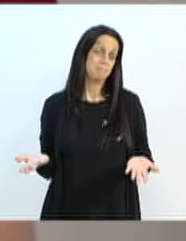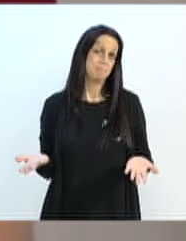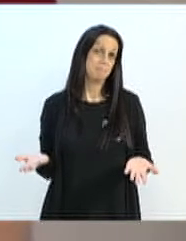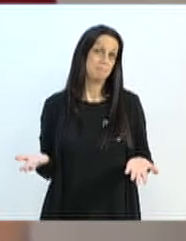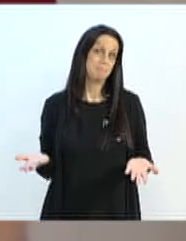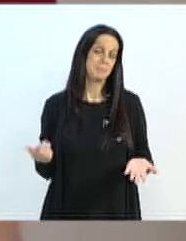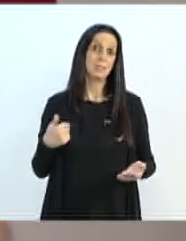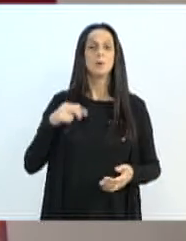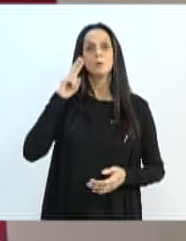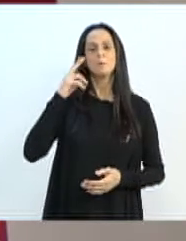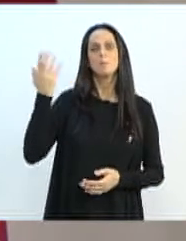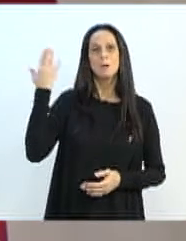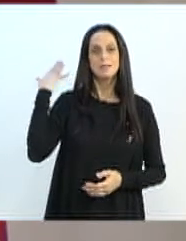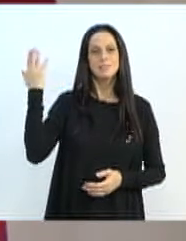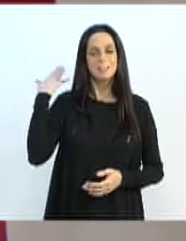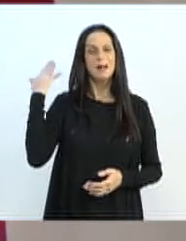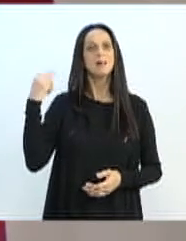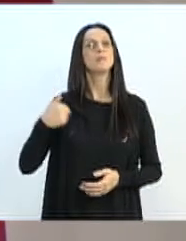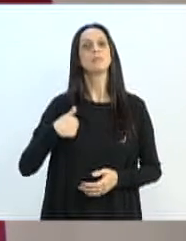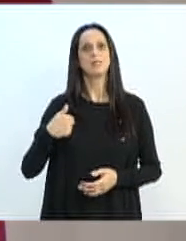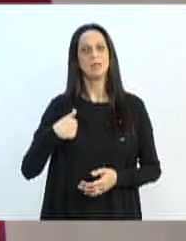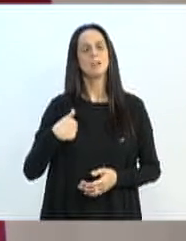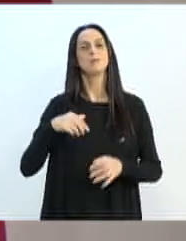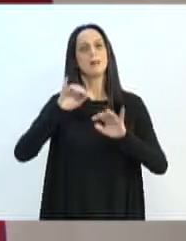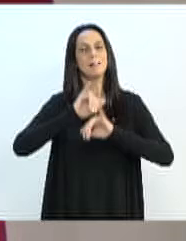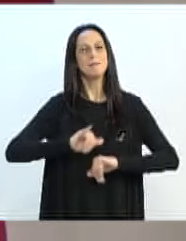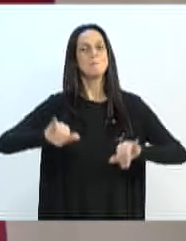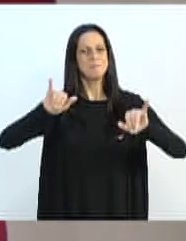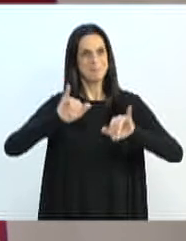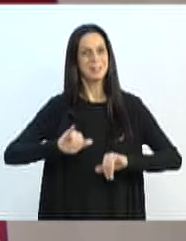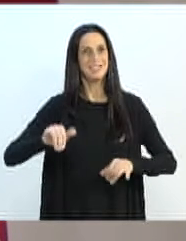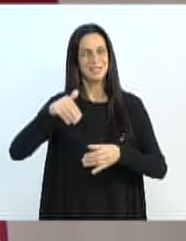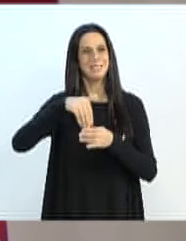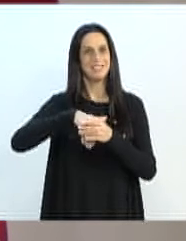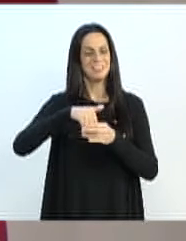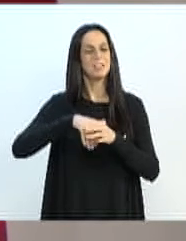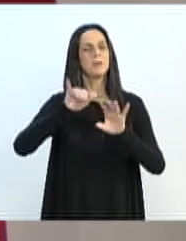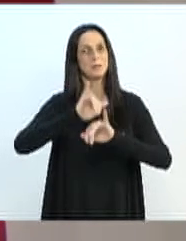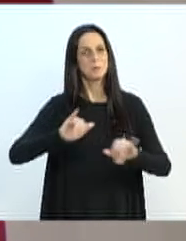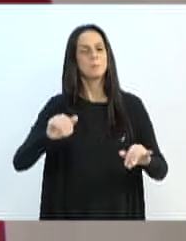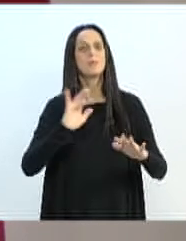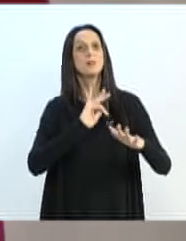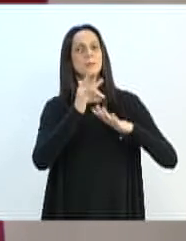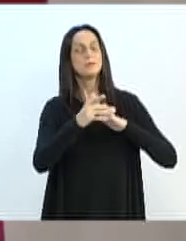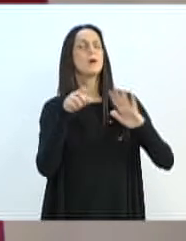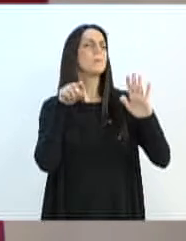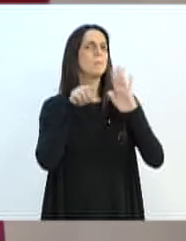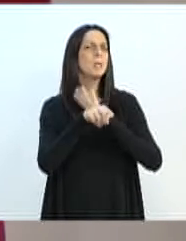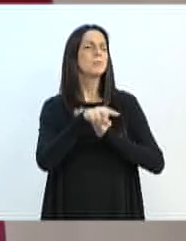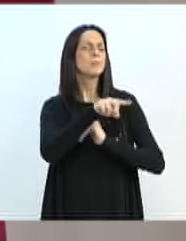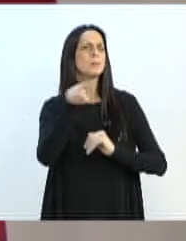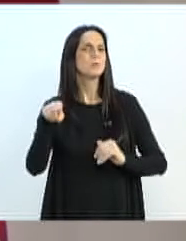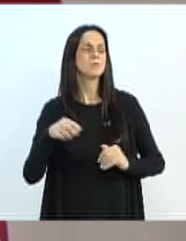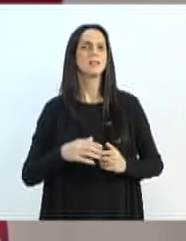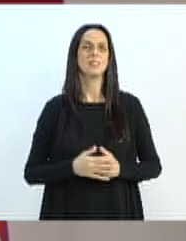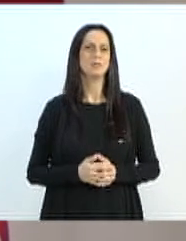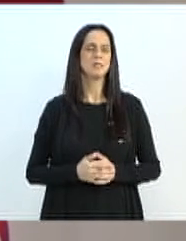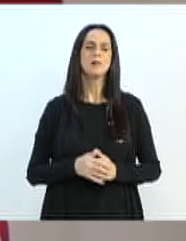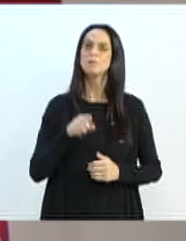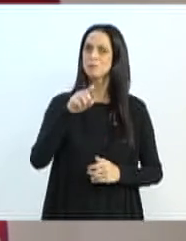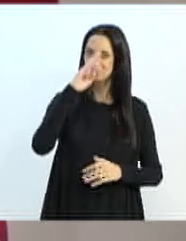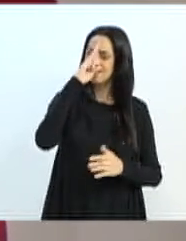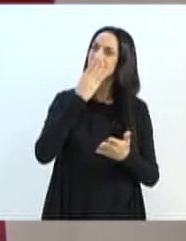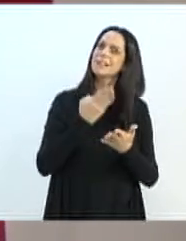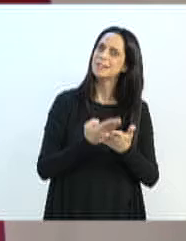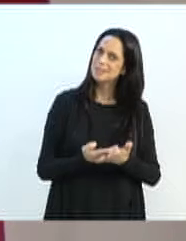Eu, no passado, na época que estive em campanha, fiz uma pergunta nas minhas redes sociais e perguntava o seguinte: você